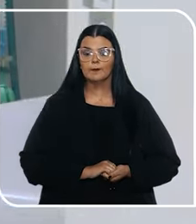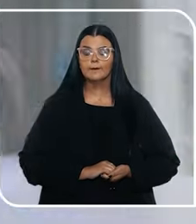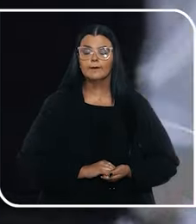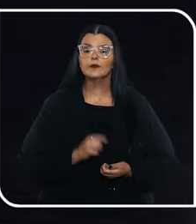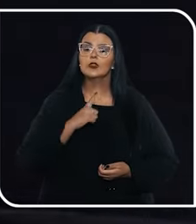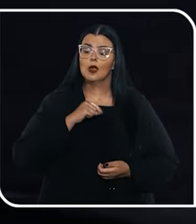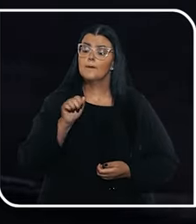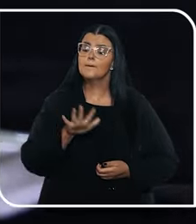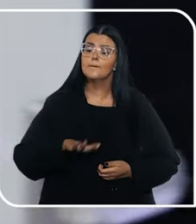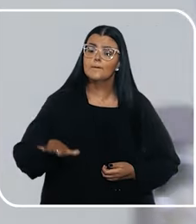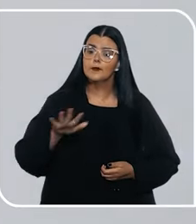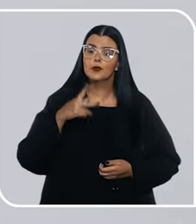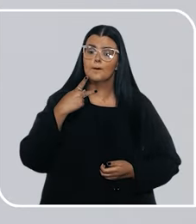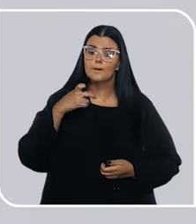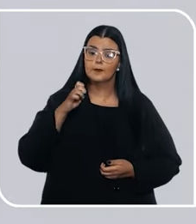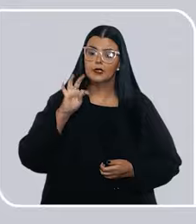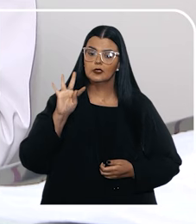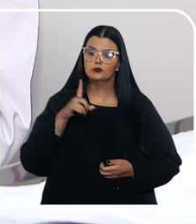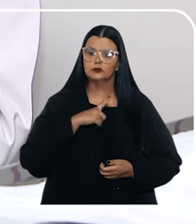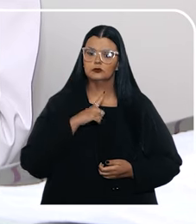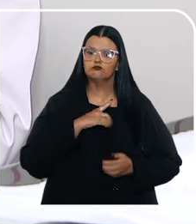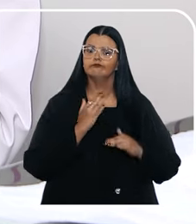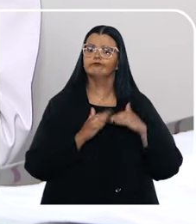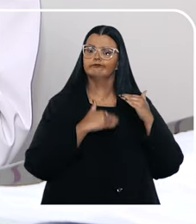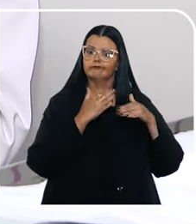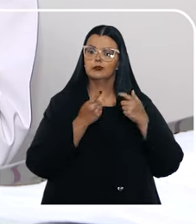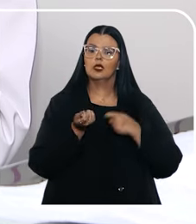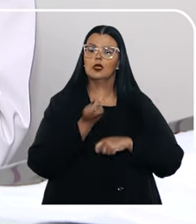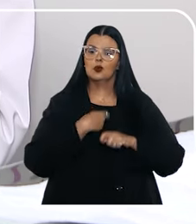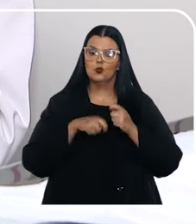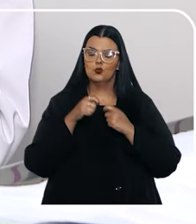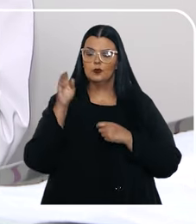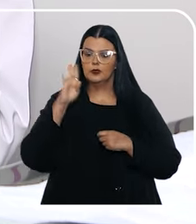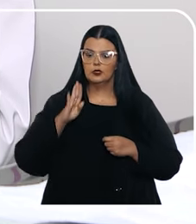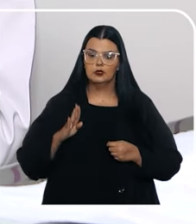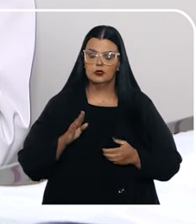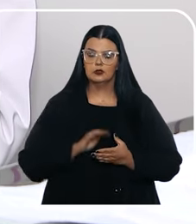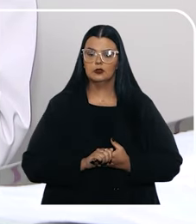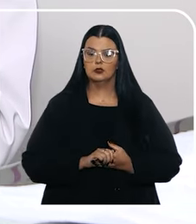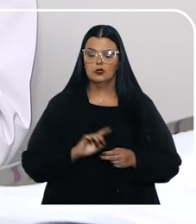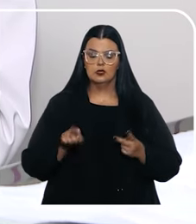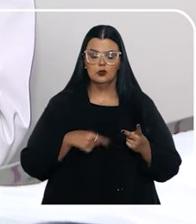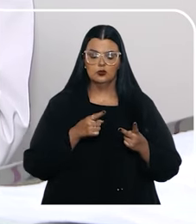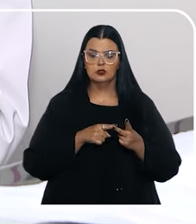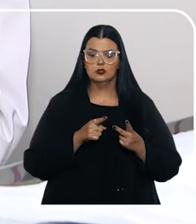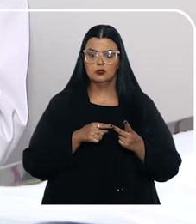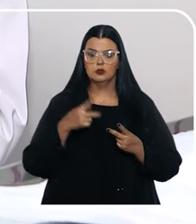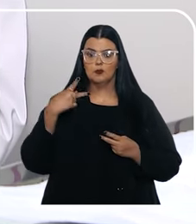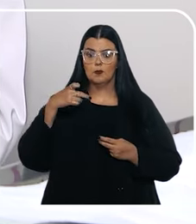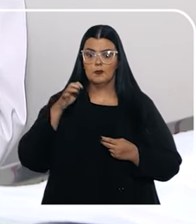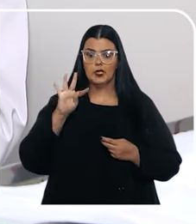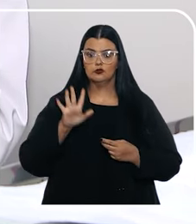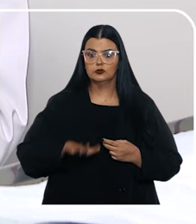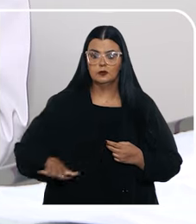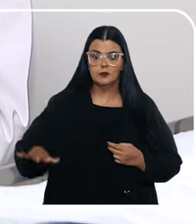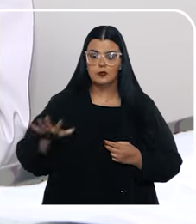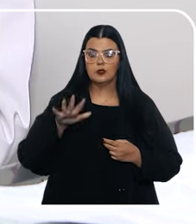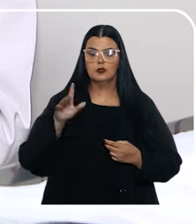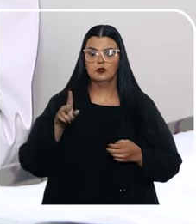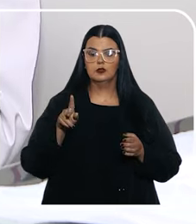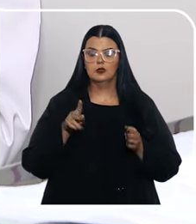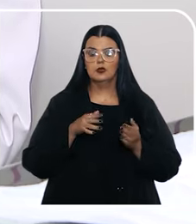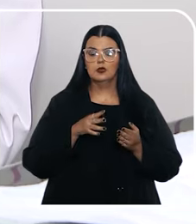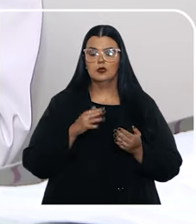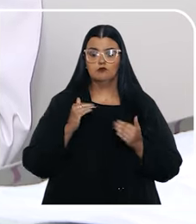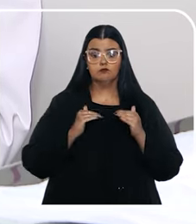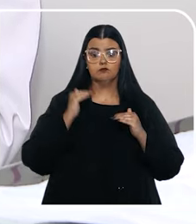O mercado pet é um dos mercados mais aquecidos na economia brasileira. O Brasil, que já é o segundo mercado pet no mundo, perdendo apenas